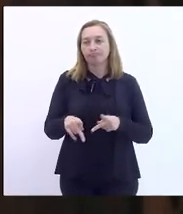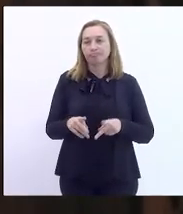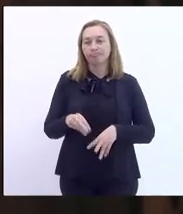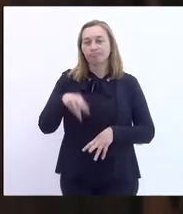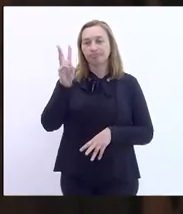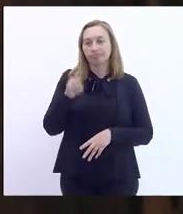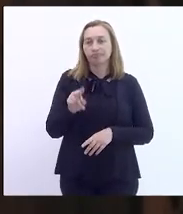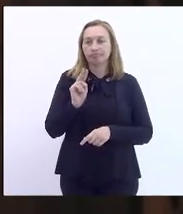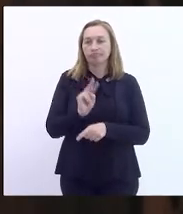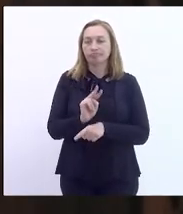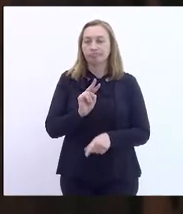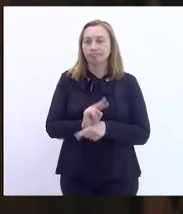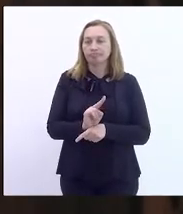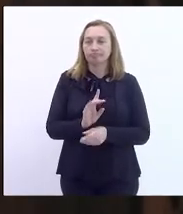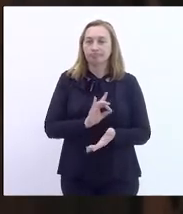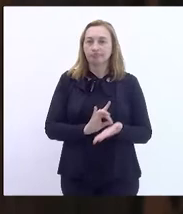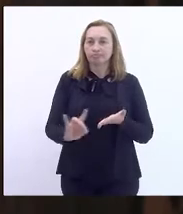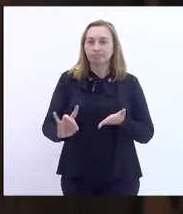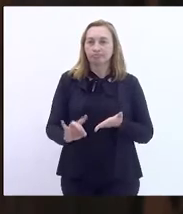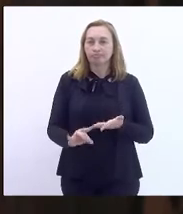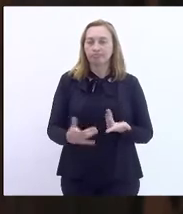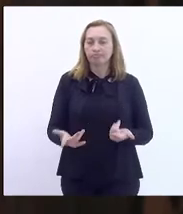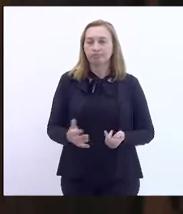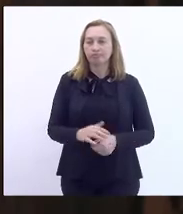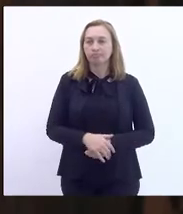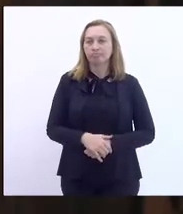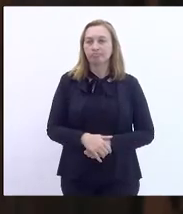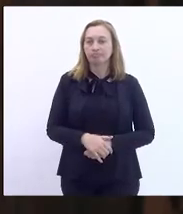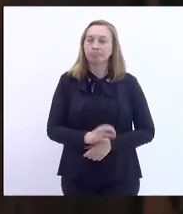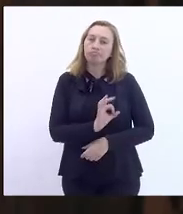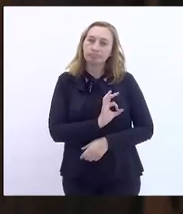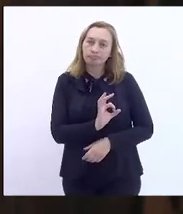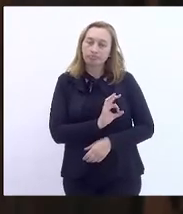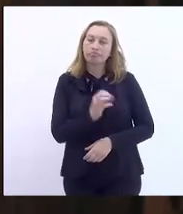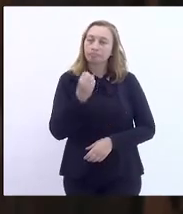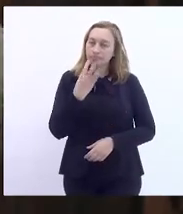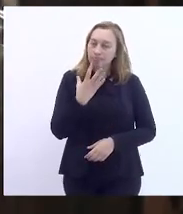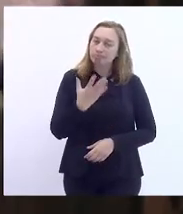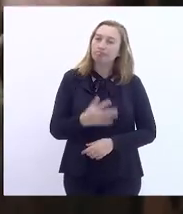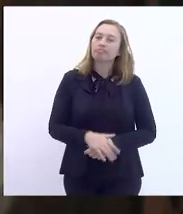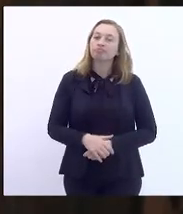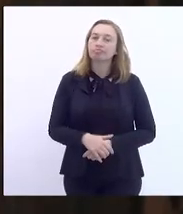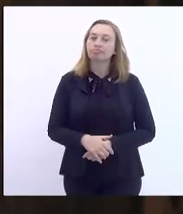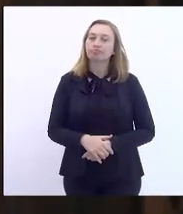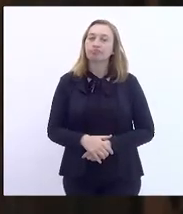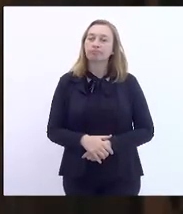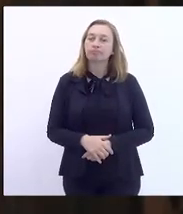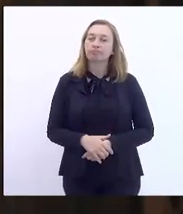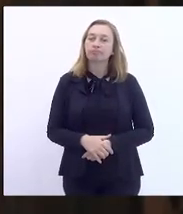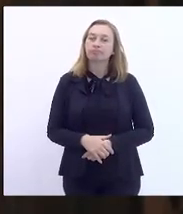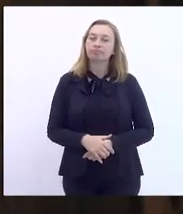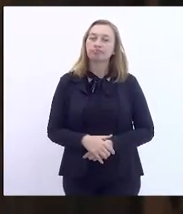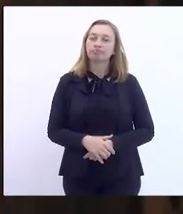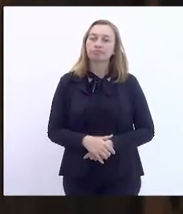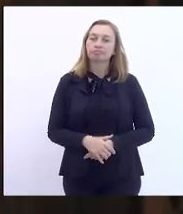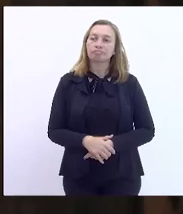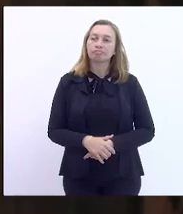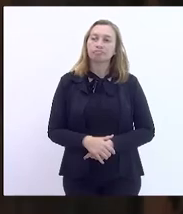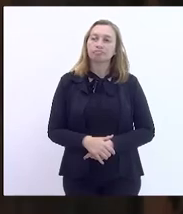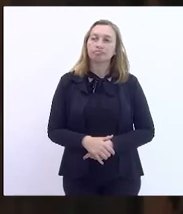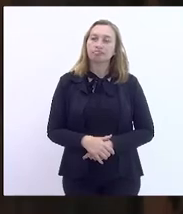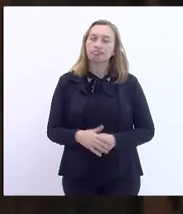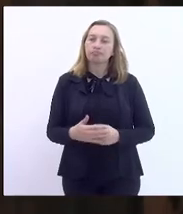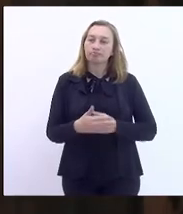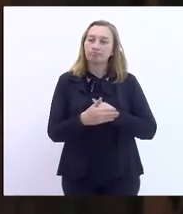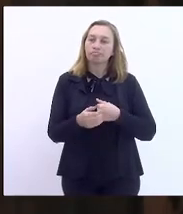quem devia proteger como inimiga a despeito de bons policiais de policiais anti-fascistas de gente Generosa